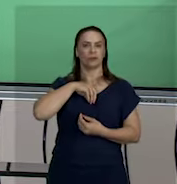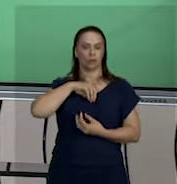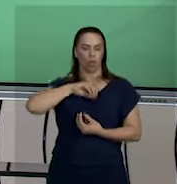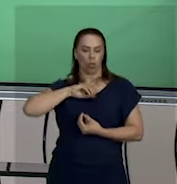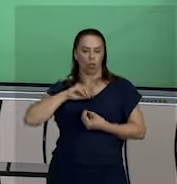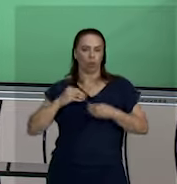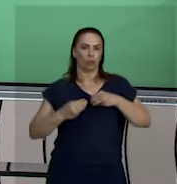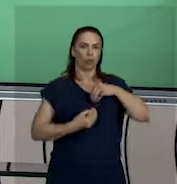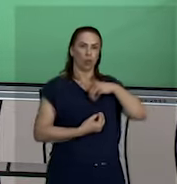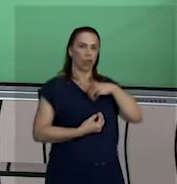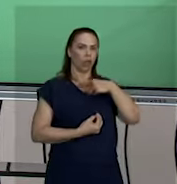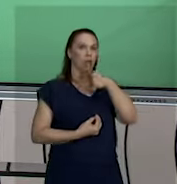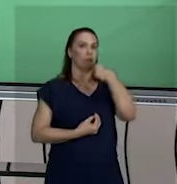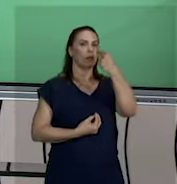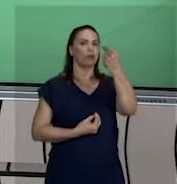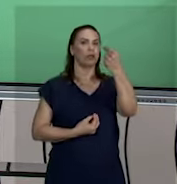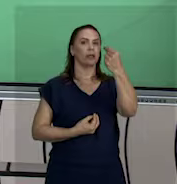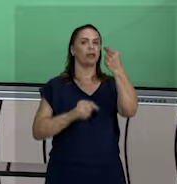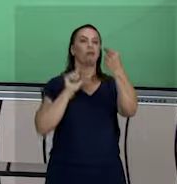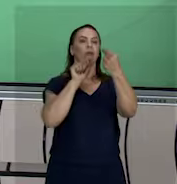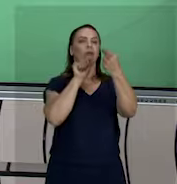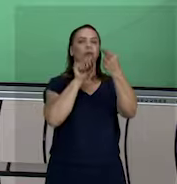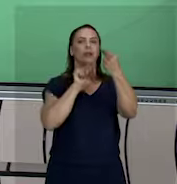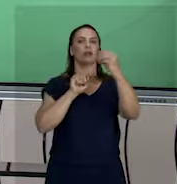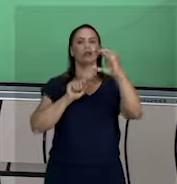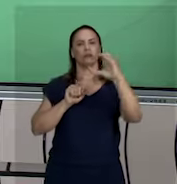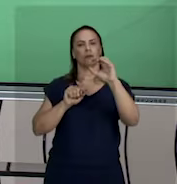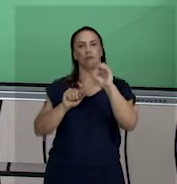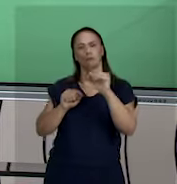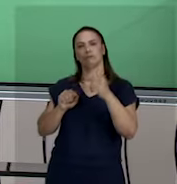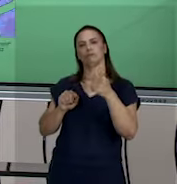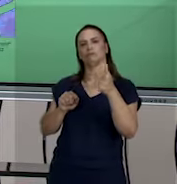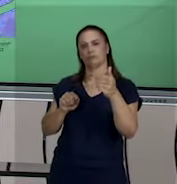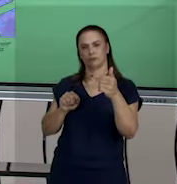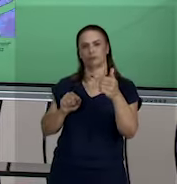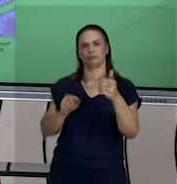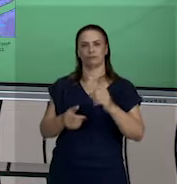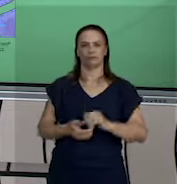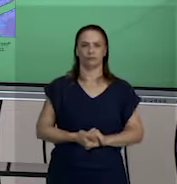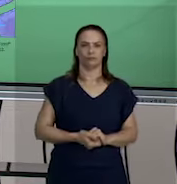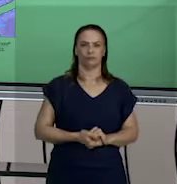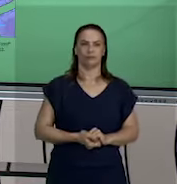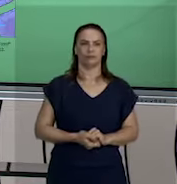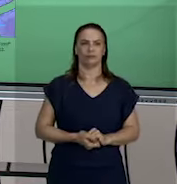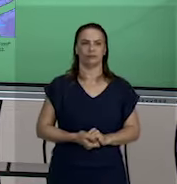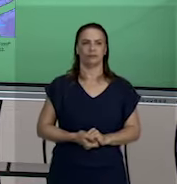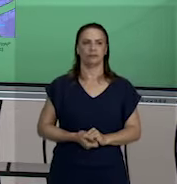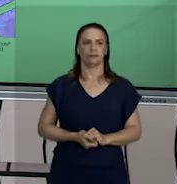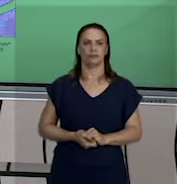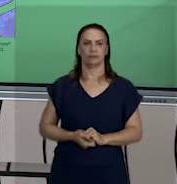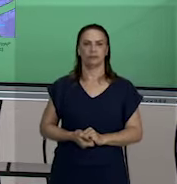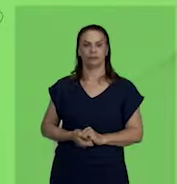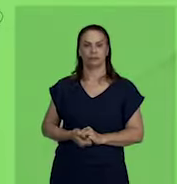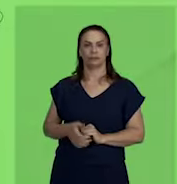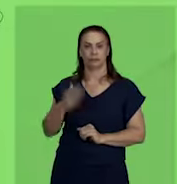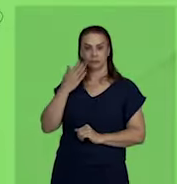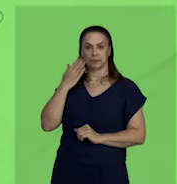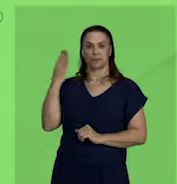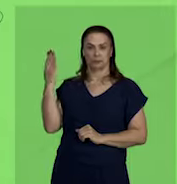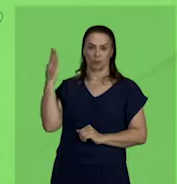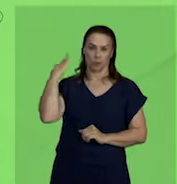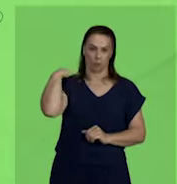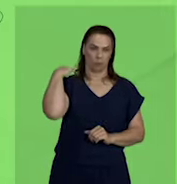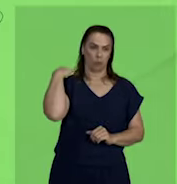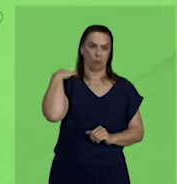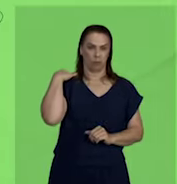exterior, eu estou trazendo um CO2, dióxido de carbono. Então tá aqui, ó, pulmão. Lá dentro